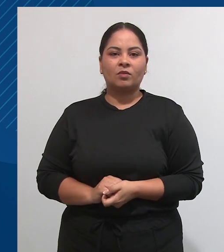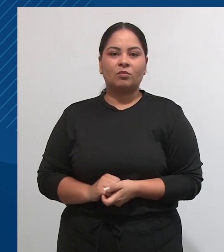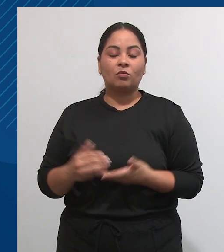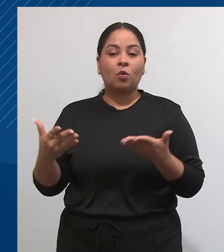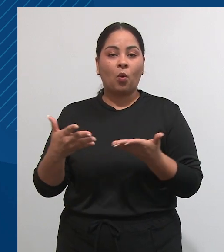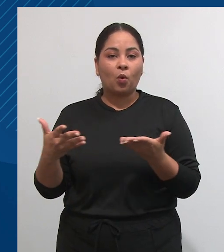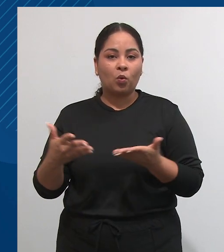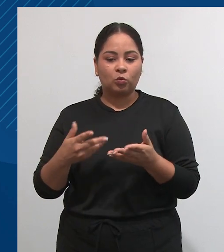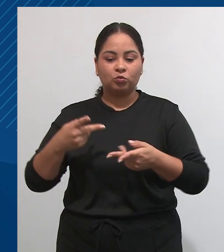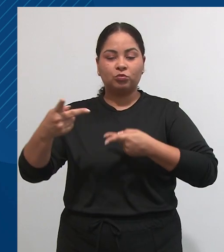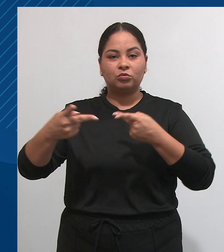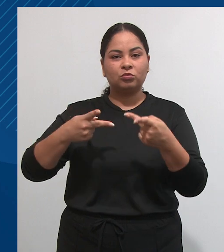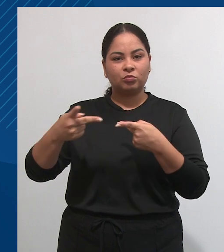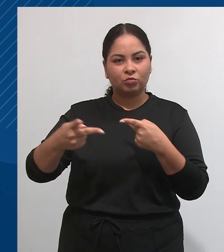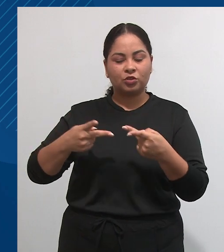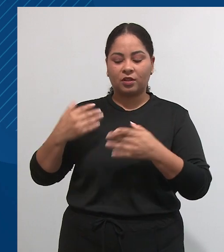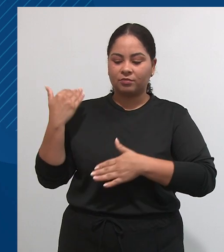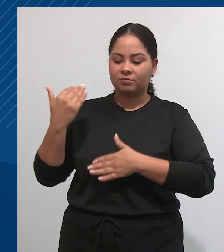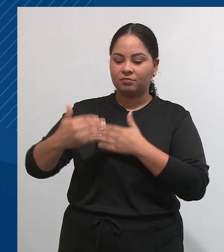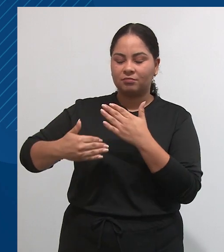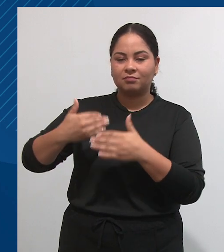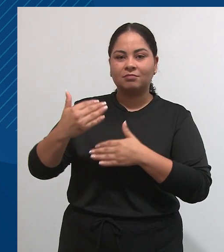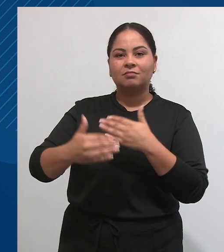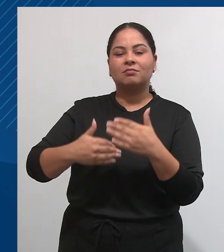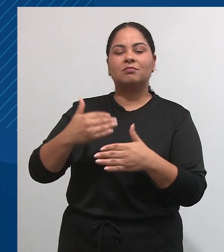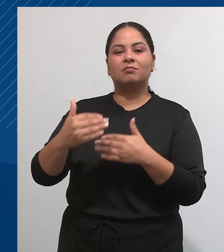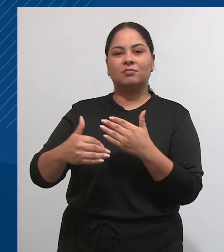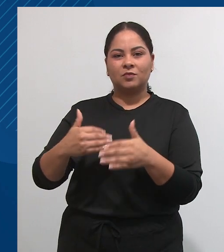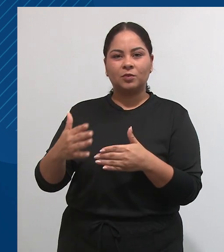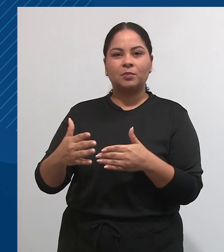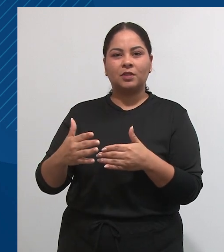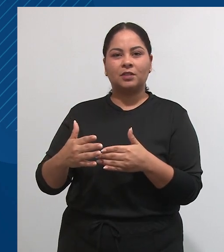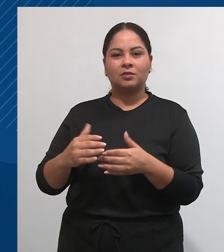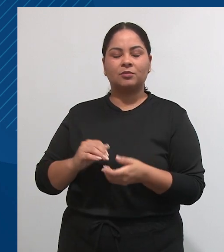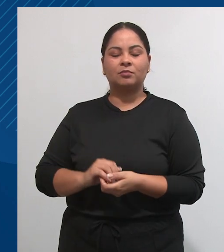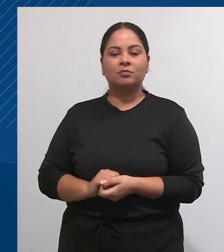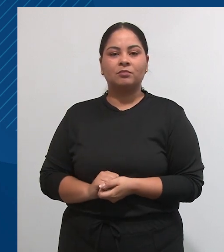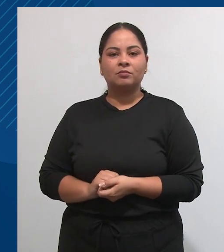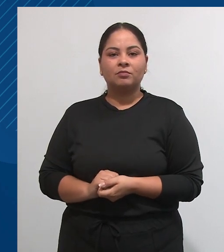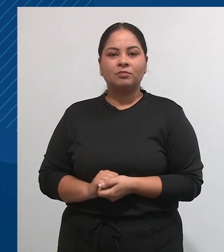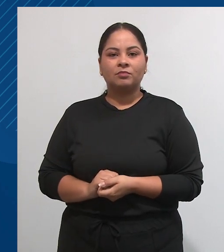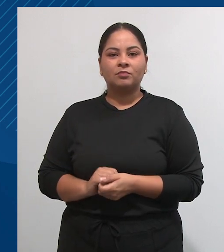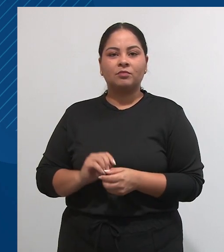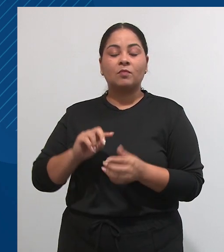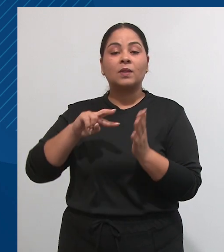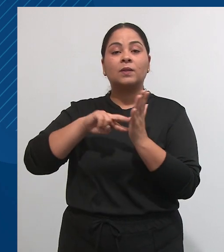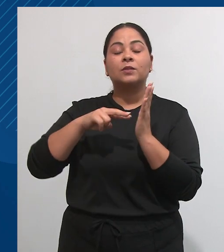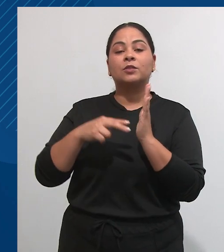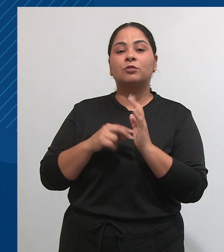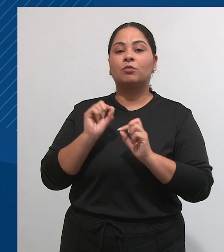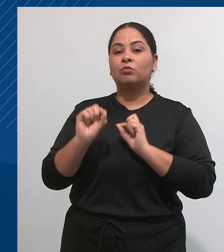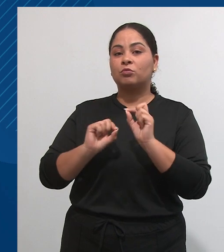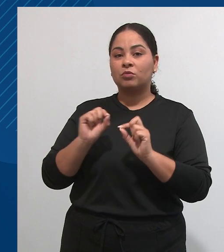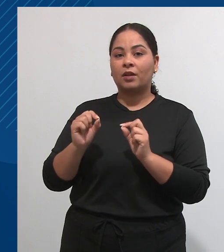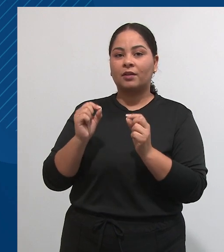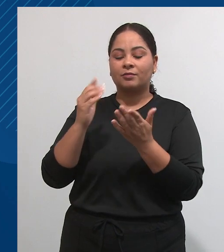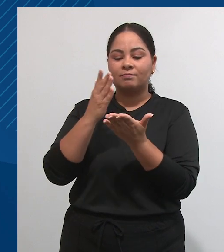que hoje nós chamamos de desenvolvimentista, né, que rasga, né, os territórios